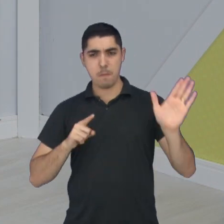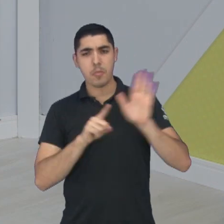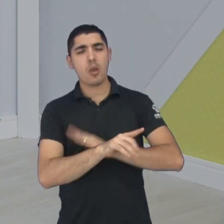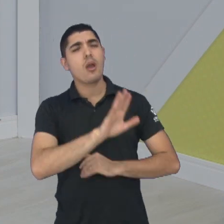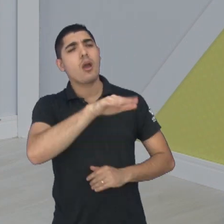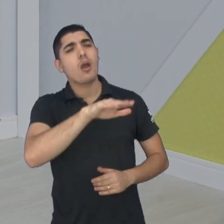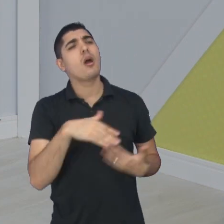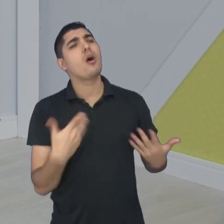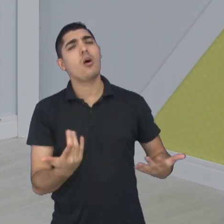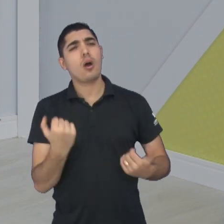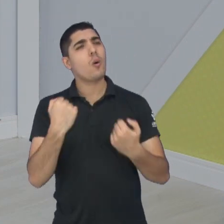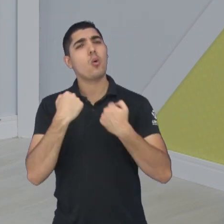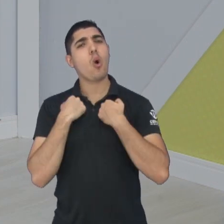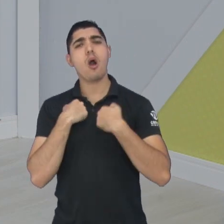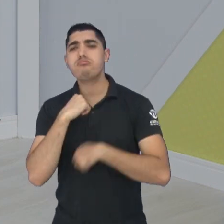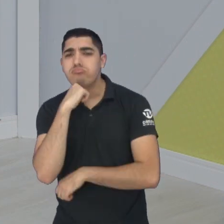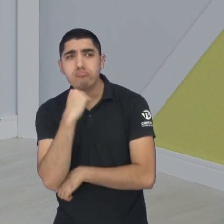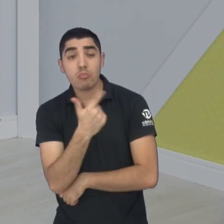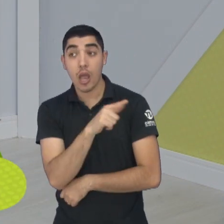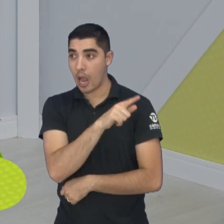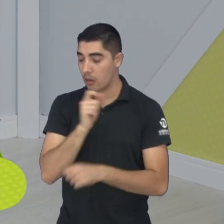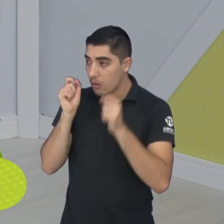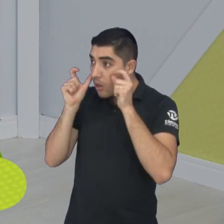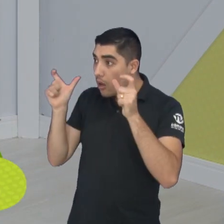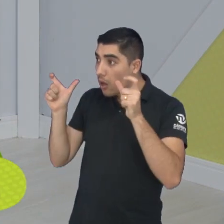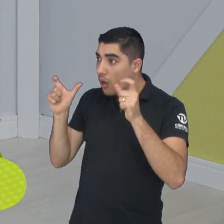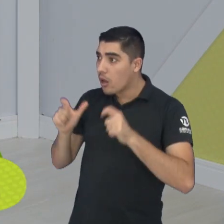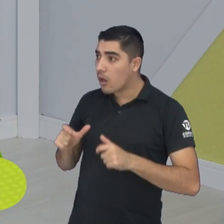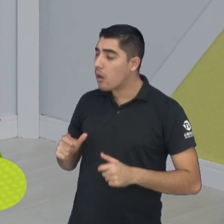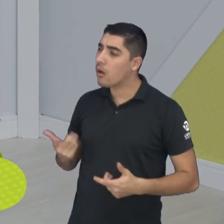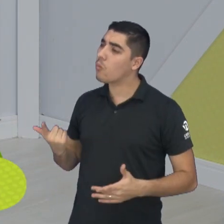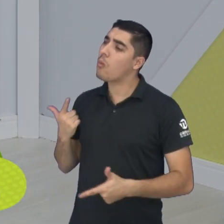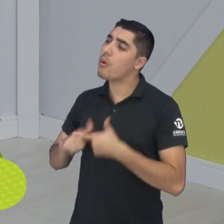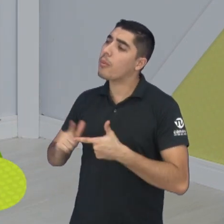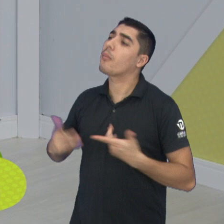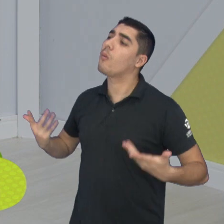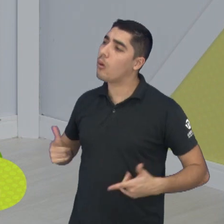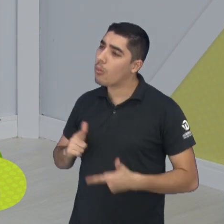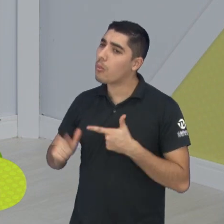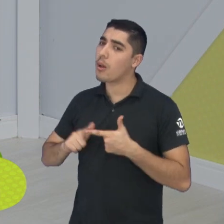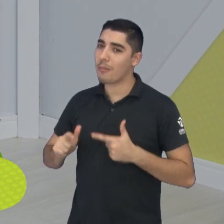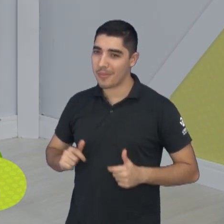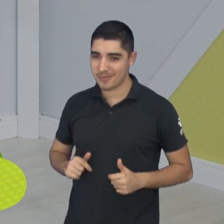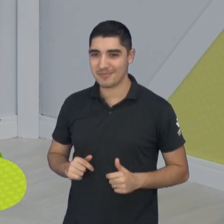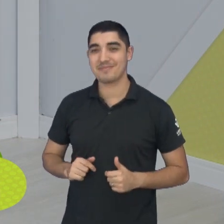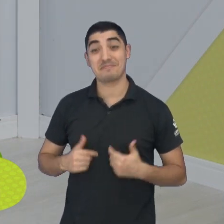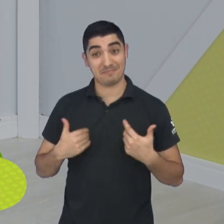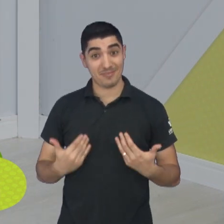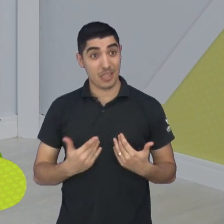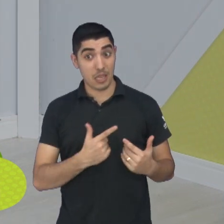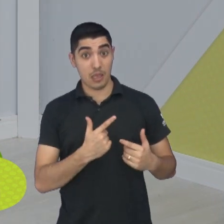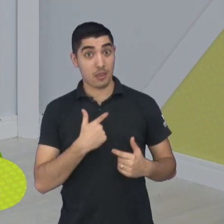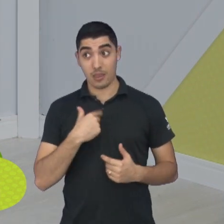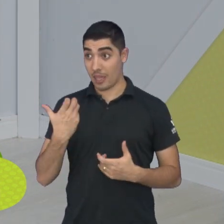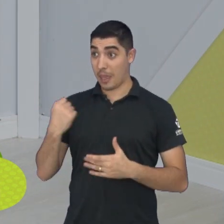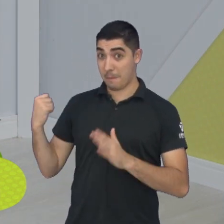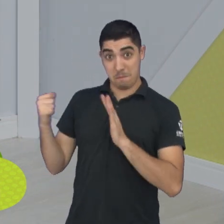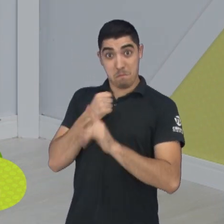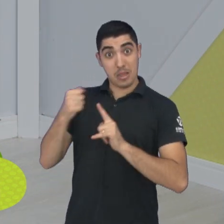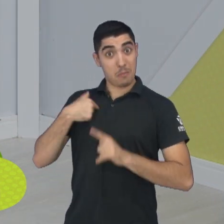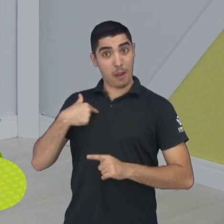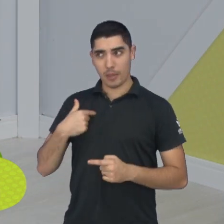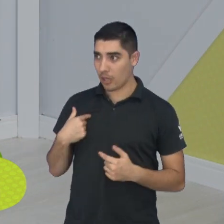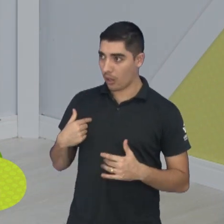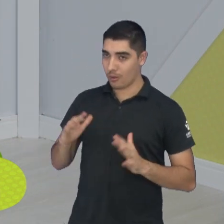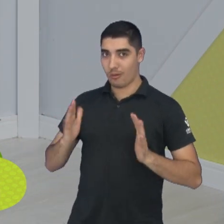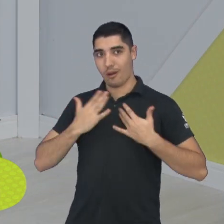Rincon, não vai ter goleiro reserva? O Rincon arregalou aqueles olhos e falou assim, qual que é o problema? Qual que é o problema? Então, e veio pra cima, assim, o Rincon queria bater, mas não bateu não, o Rincon